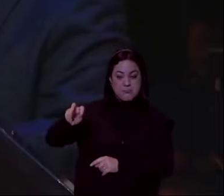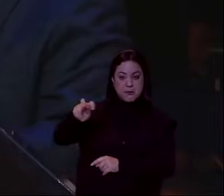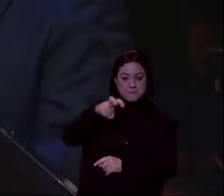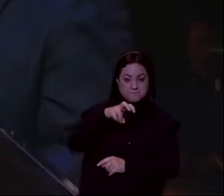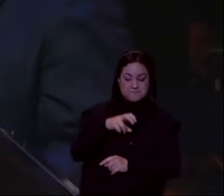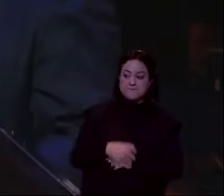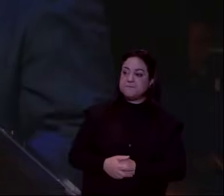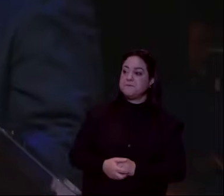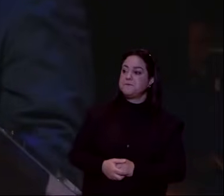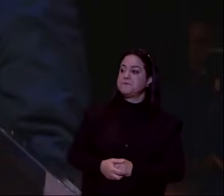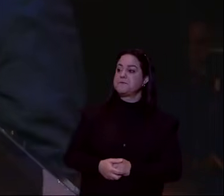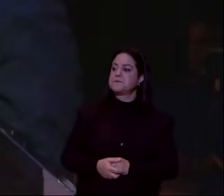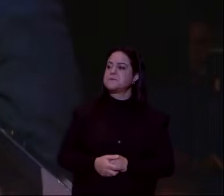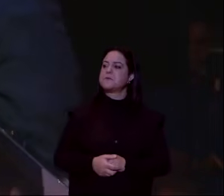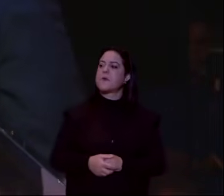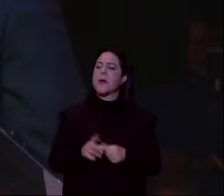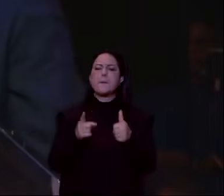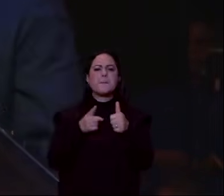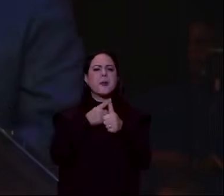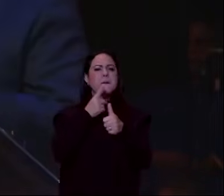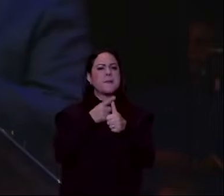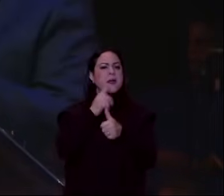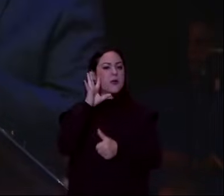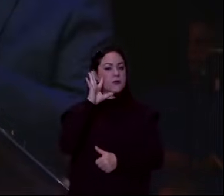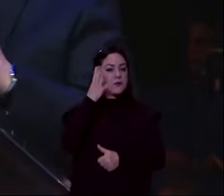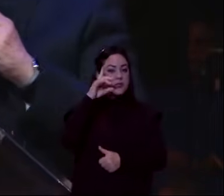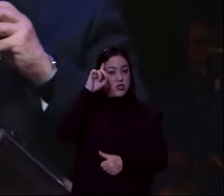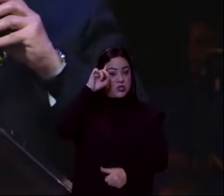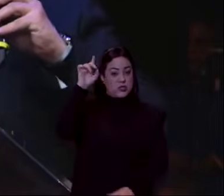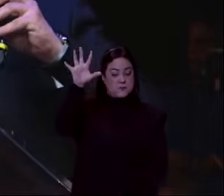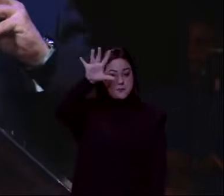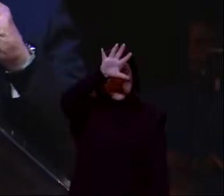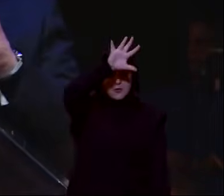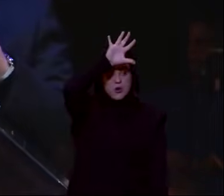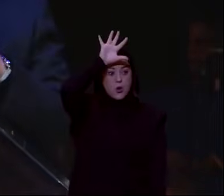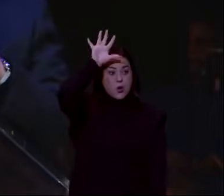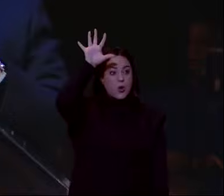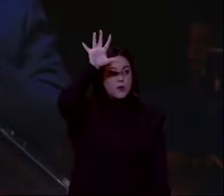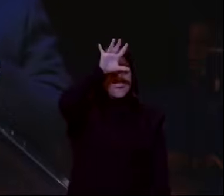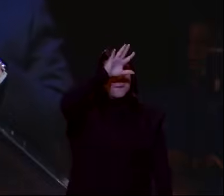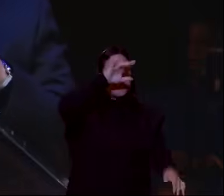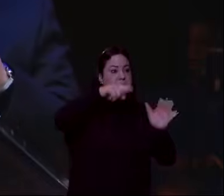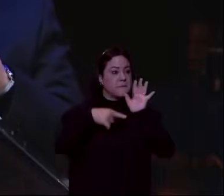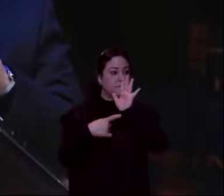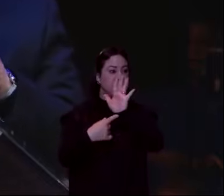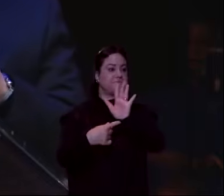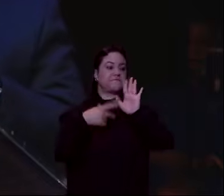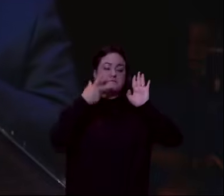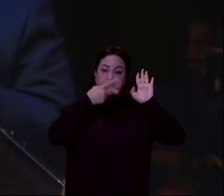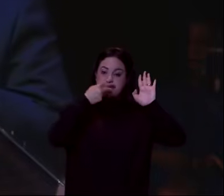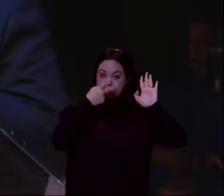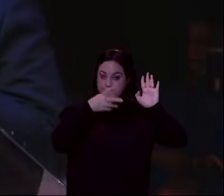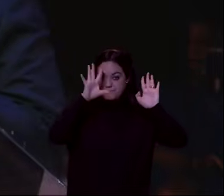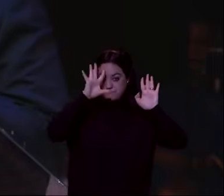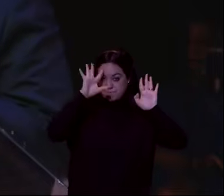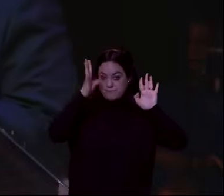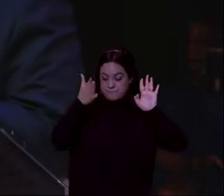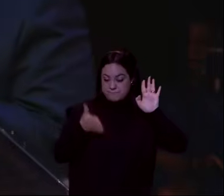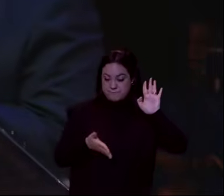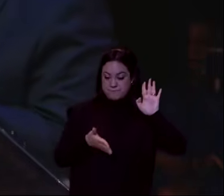sentados. Primeiro sinal que vai acontecer no dia de Pentecostes, para anunciar que essa promessa estava